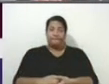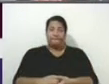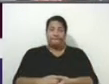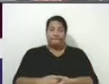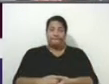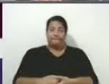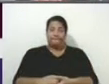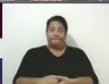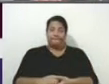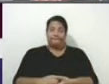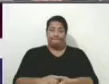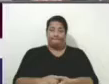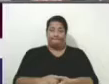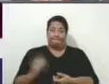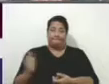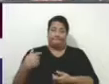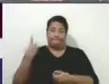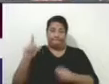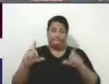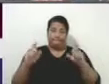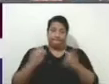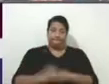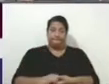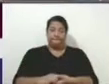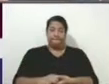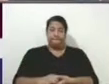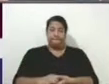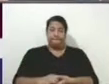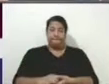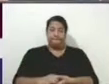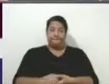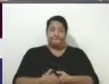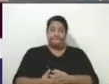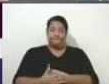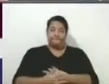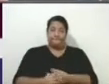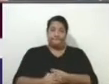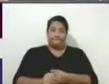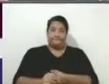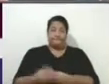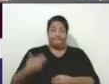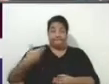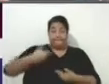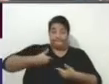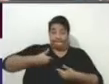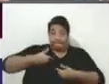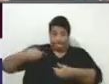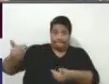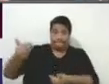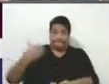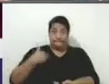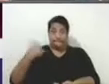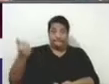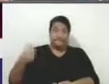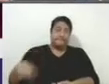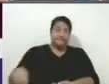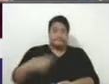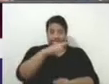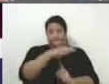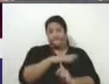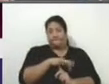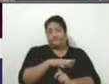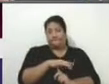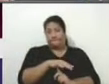Próximo. Isso. Também fui convidado para comparecer ao Parque Municipal de Botucatu,